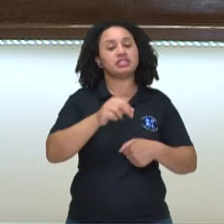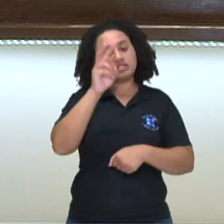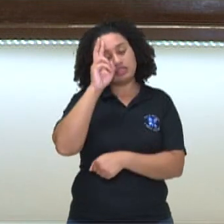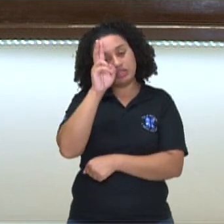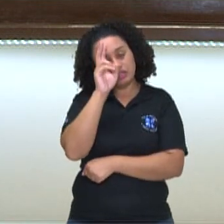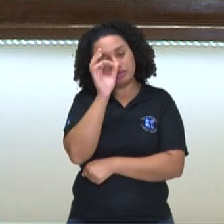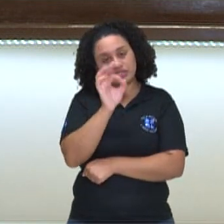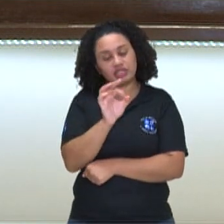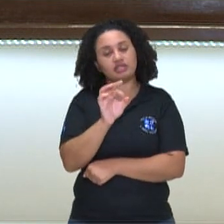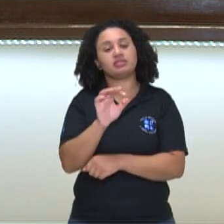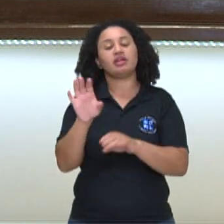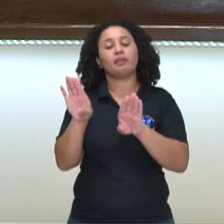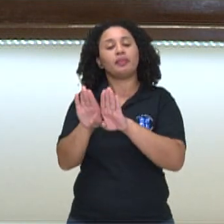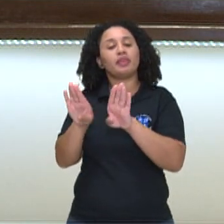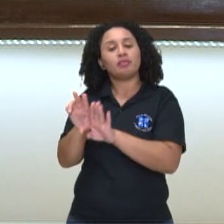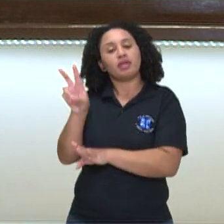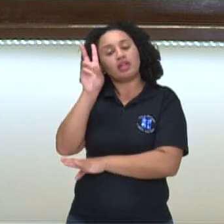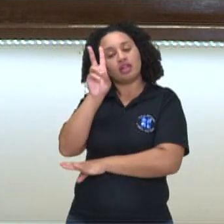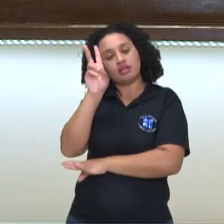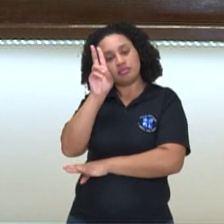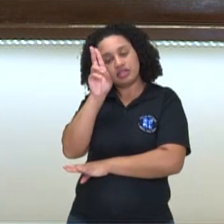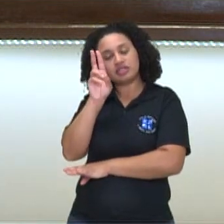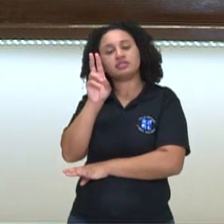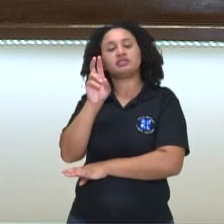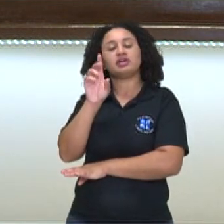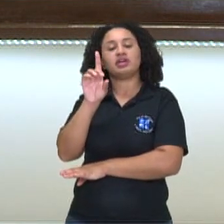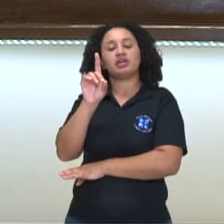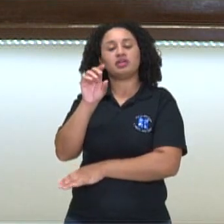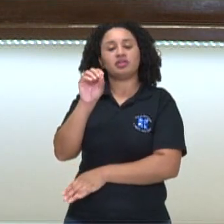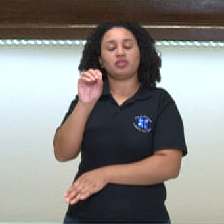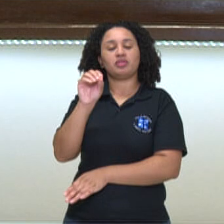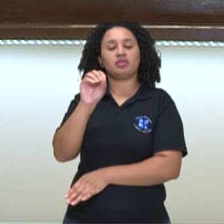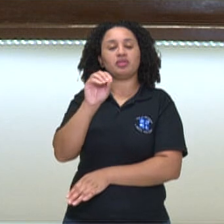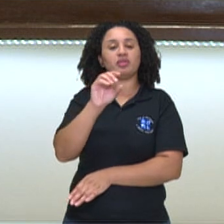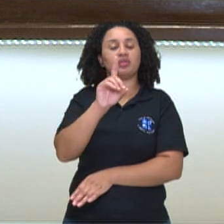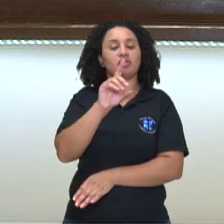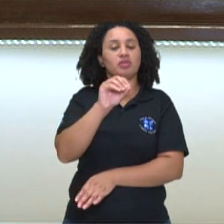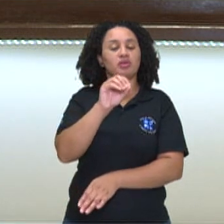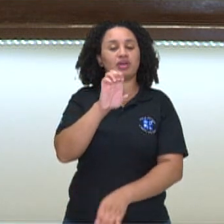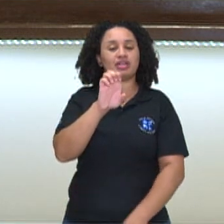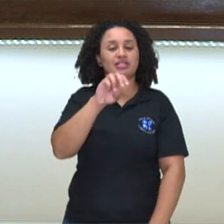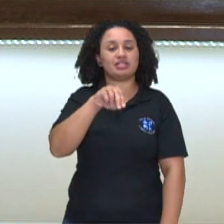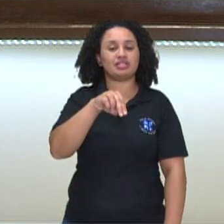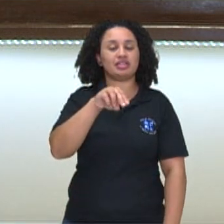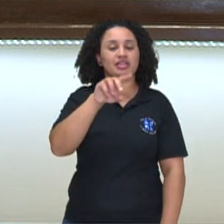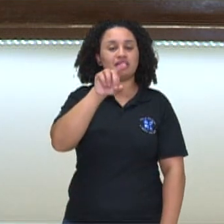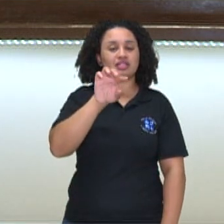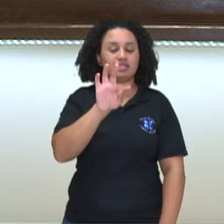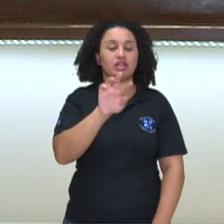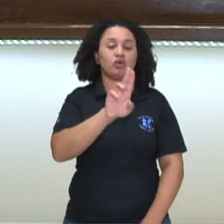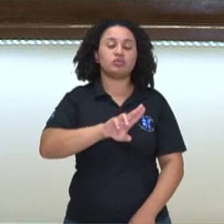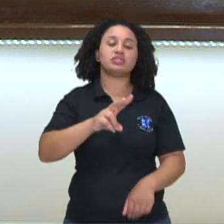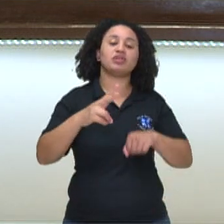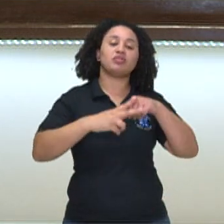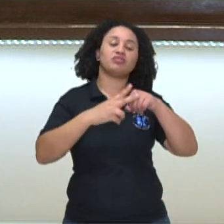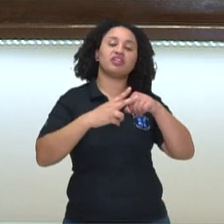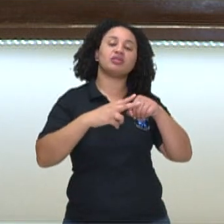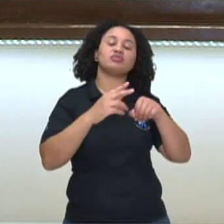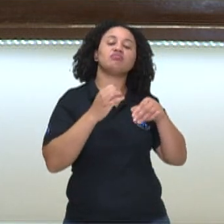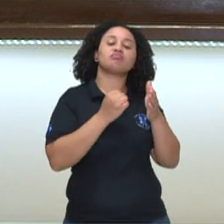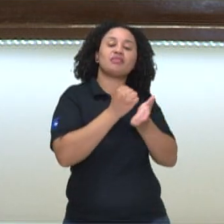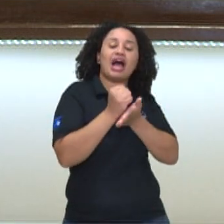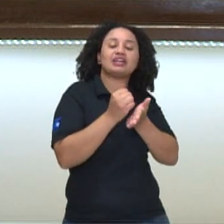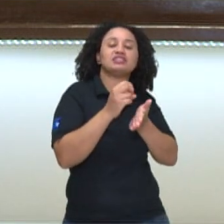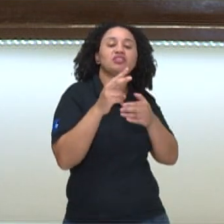it. Lembrando também que doesn't sempre vai acompanhar o verbo na forma base. O que é isso?